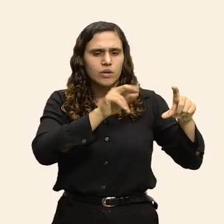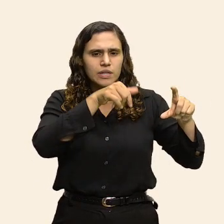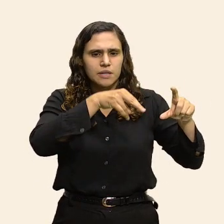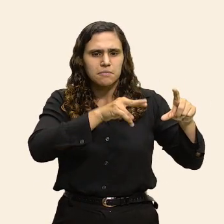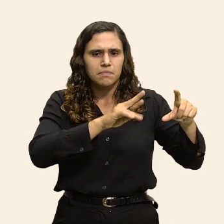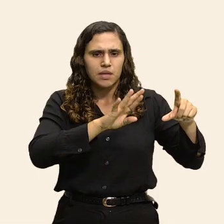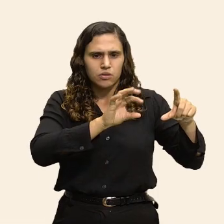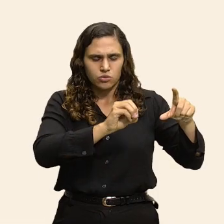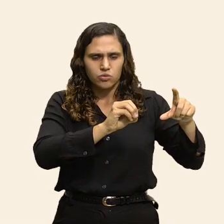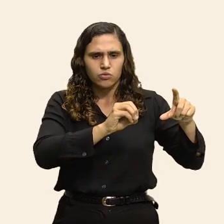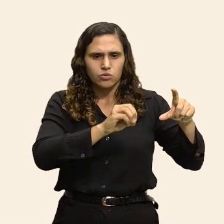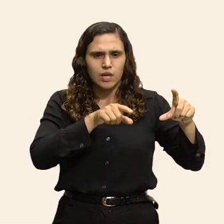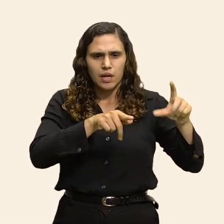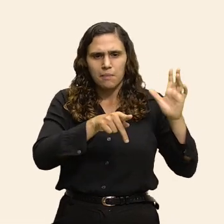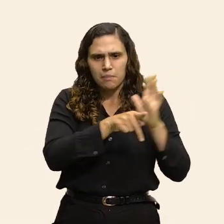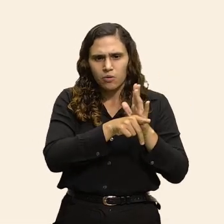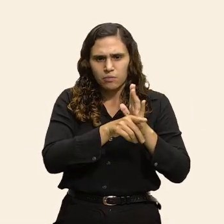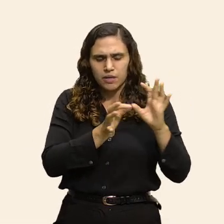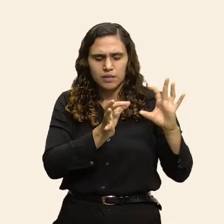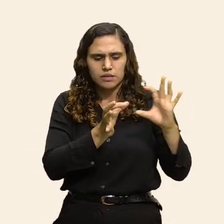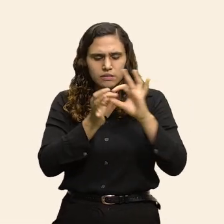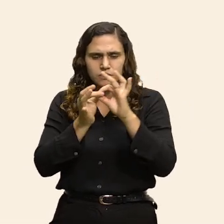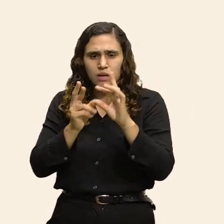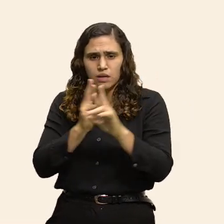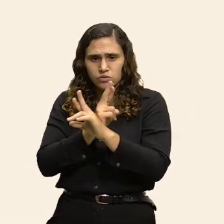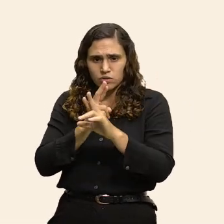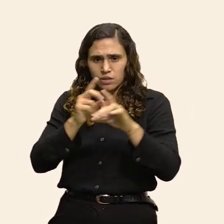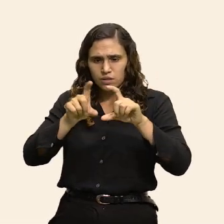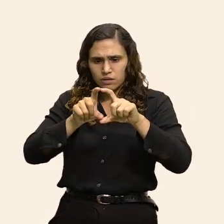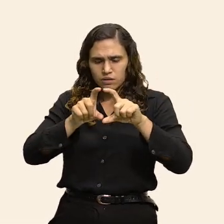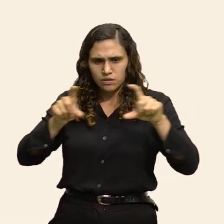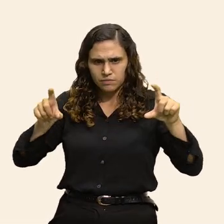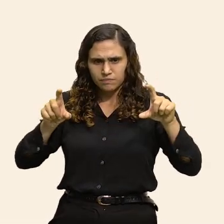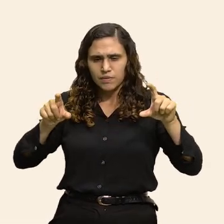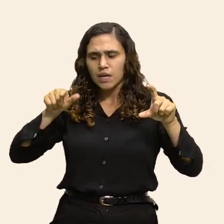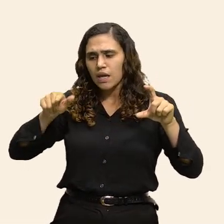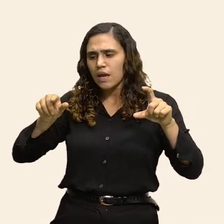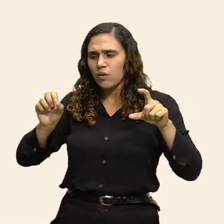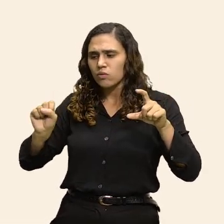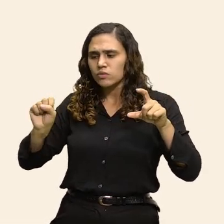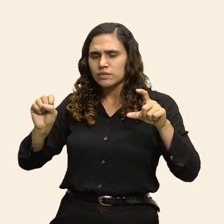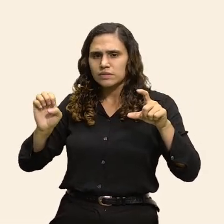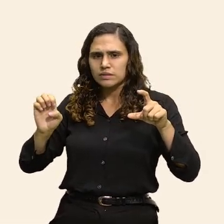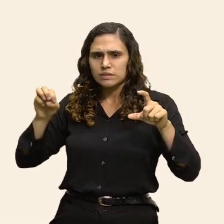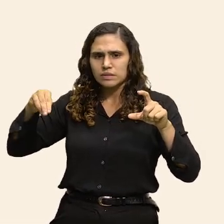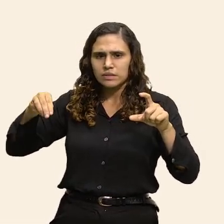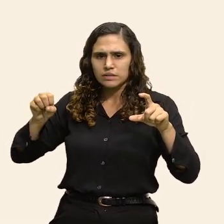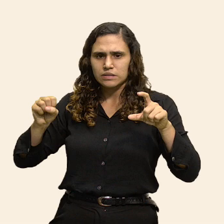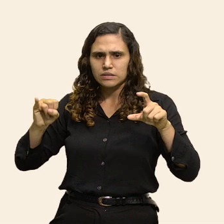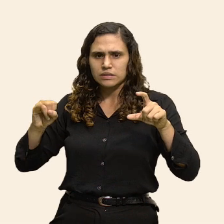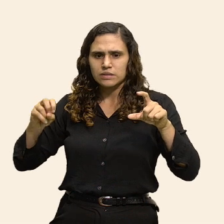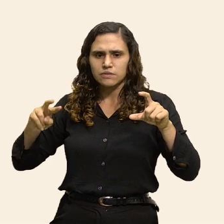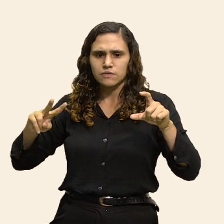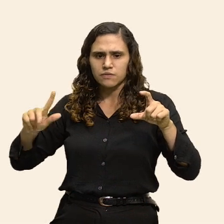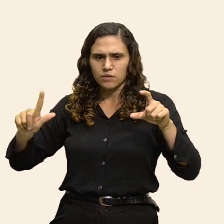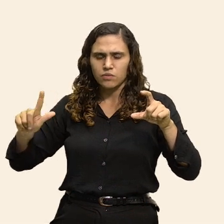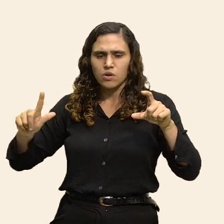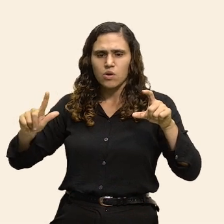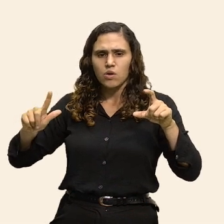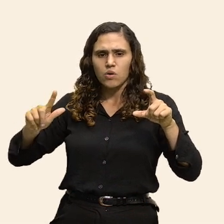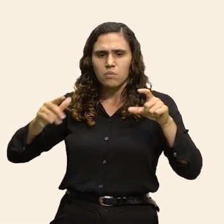cedido pela liga metálica, então nós vamos usar a equação do calor sensível. E aí, utilizando os dados, nós chegamos na resposta de que o